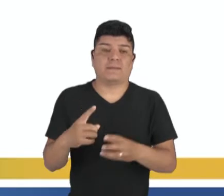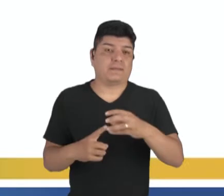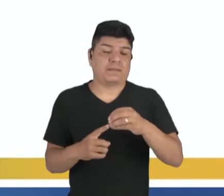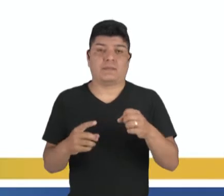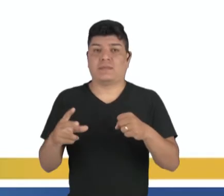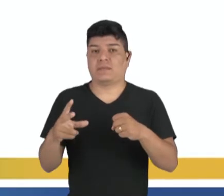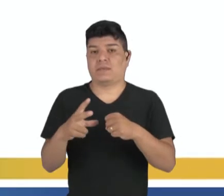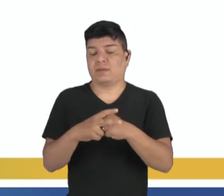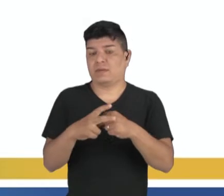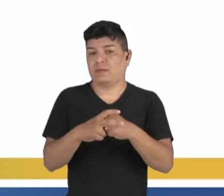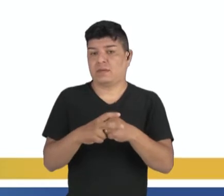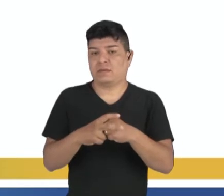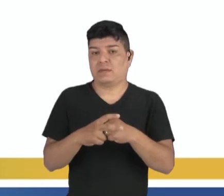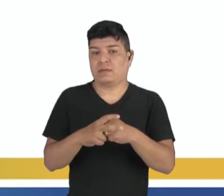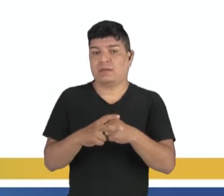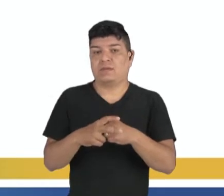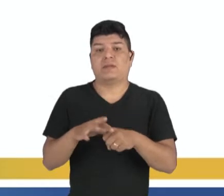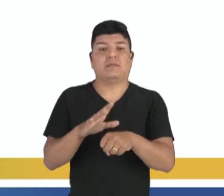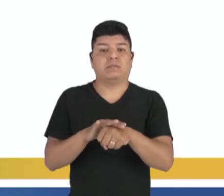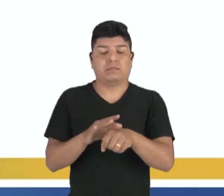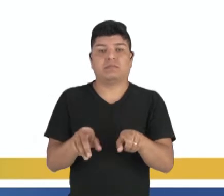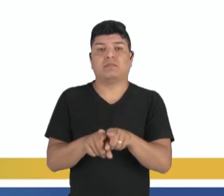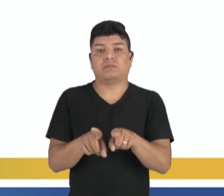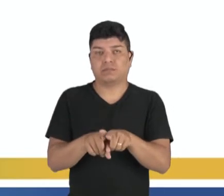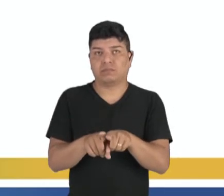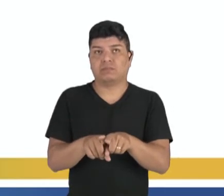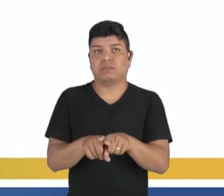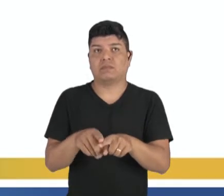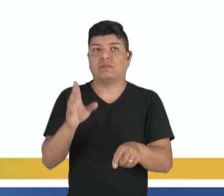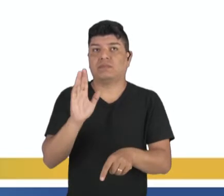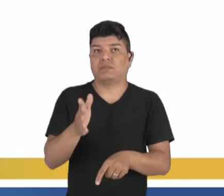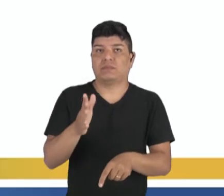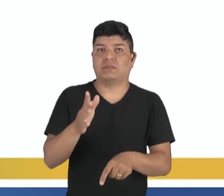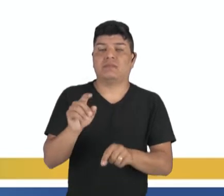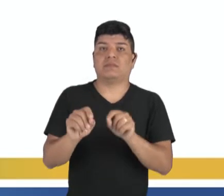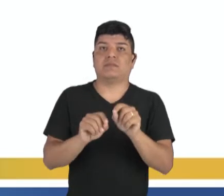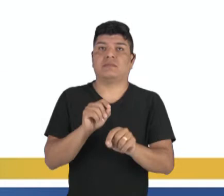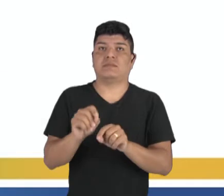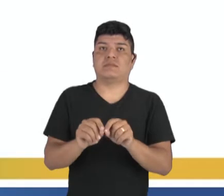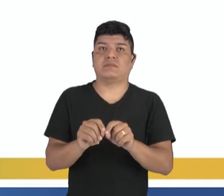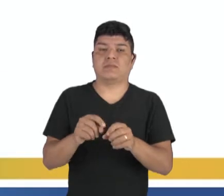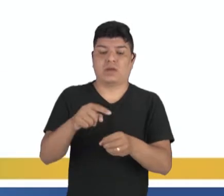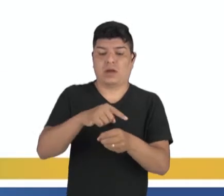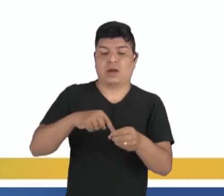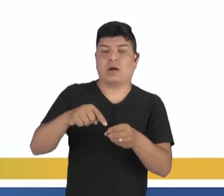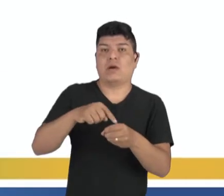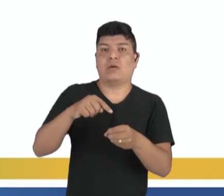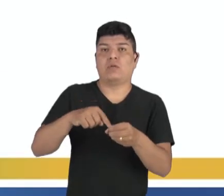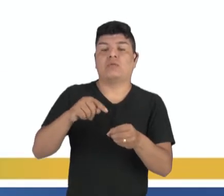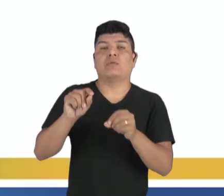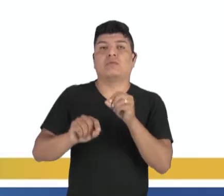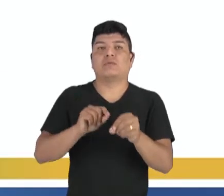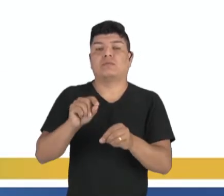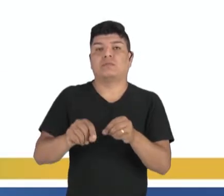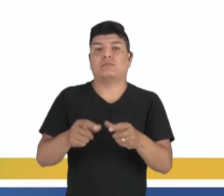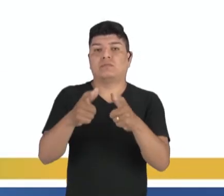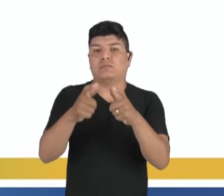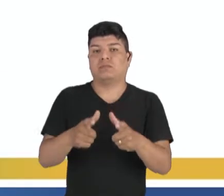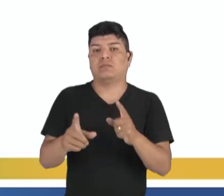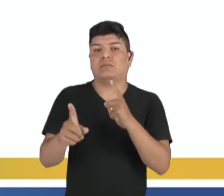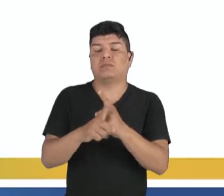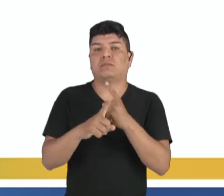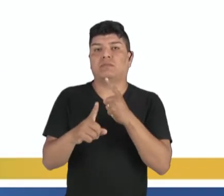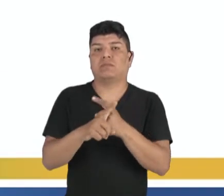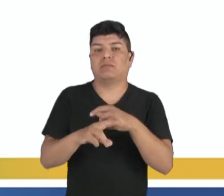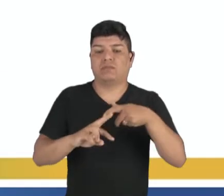viral completa e infecciosa. Já quando a gente se remete ao núcleo, é onde vai estar localizado seu